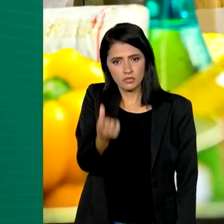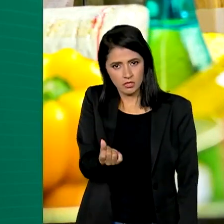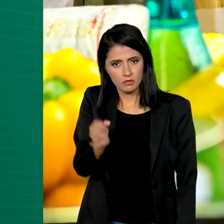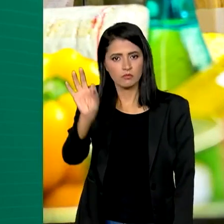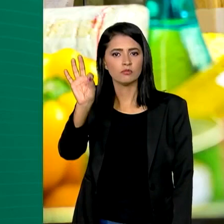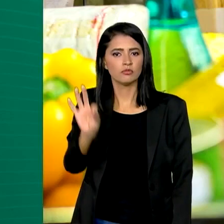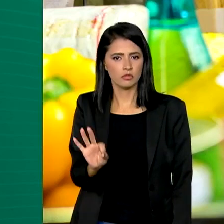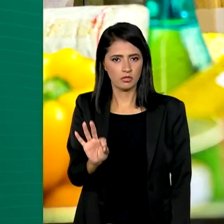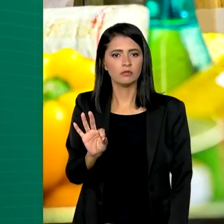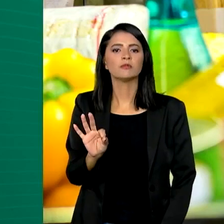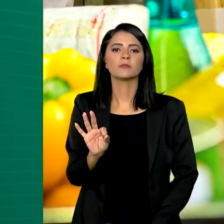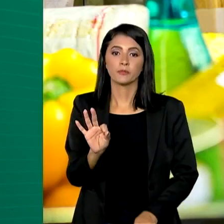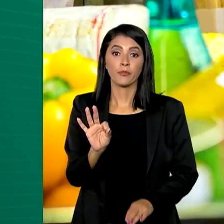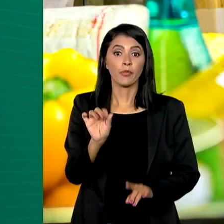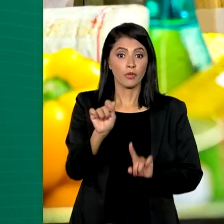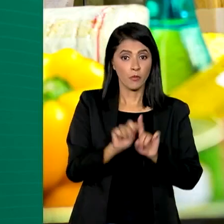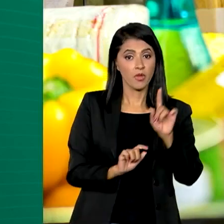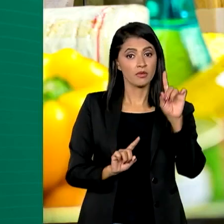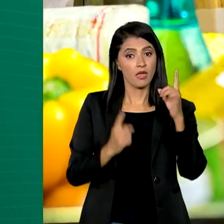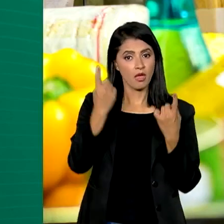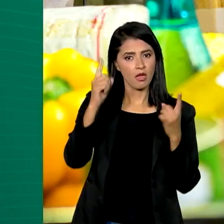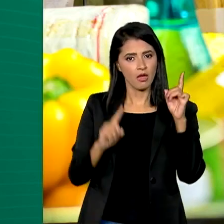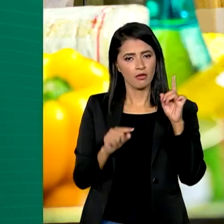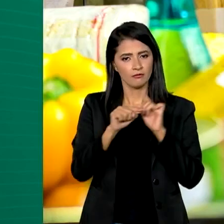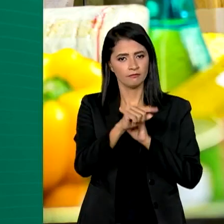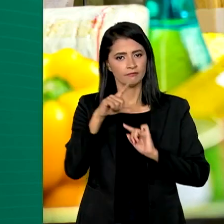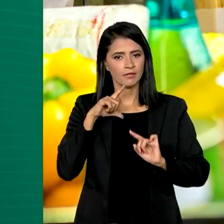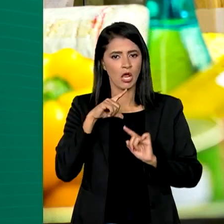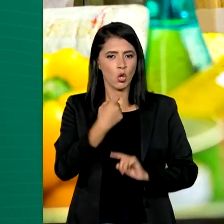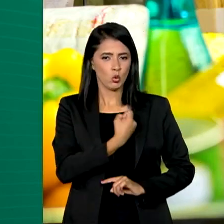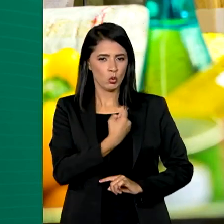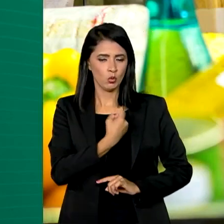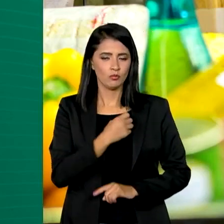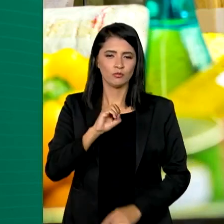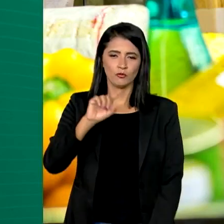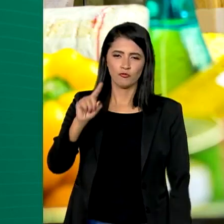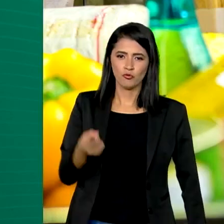0,16%. No mês do Carnaval, o índice estava em